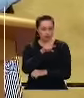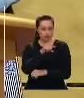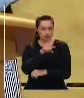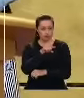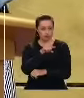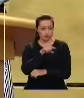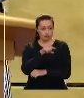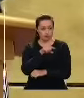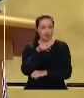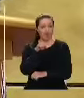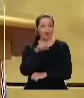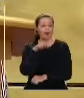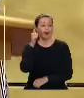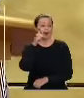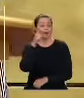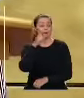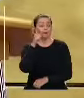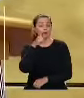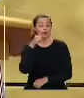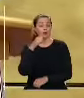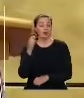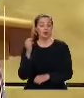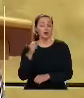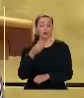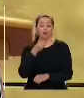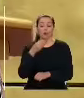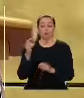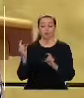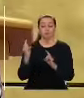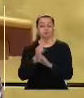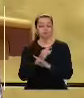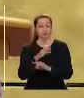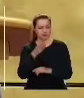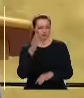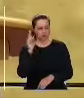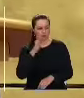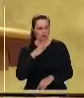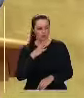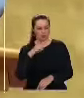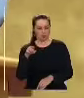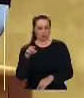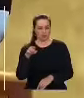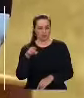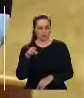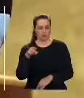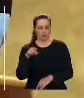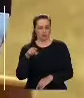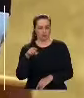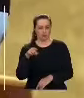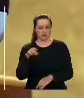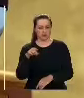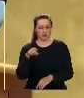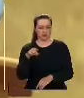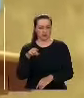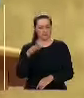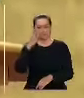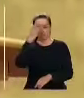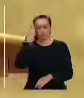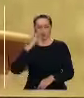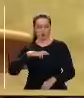pega em flagrante adultério pelos religiosos. Quem conhece essa história? Quem sabe da mulher adúltera? Todo mundo já